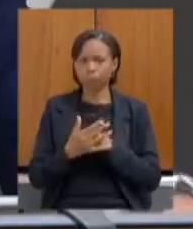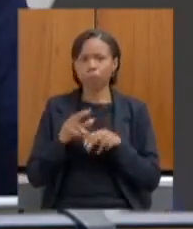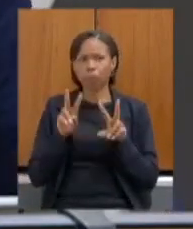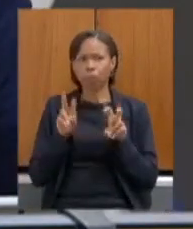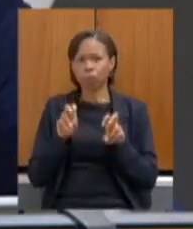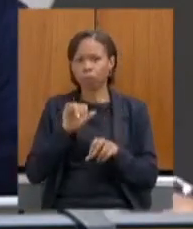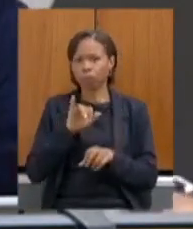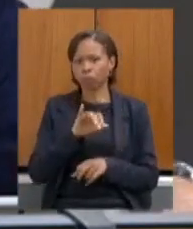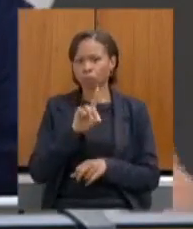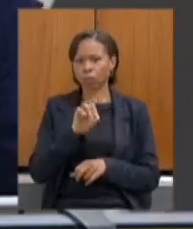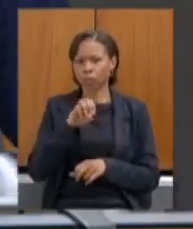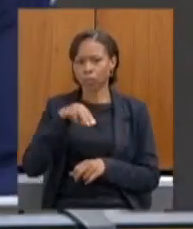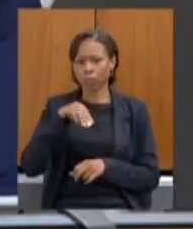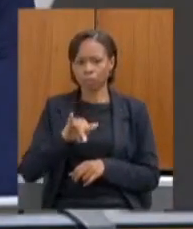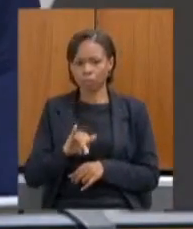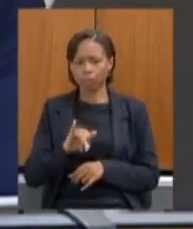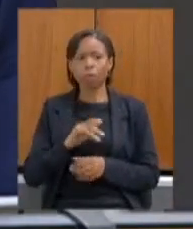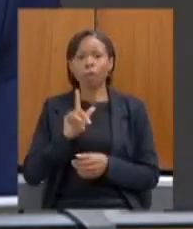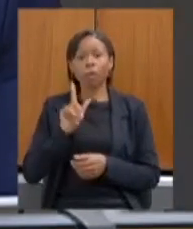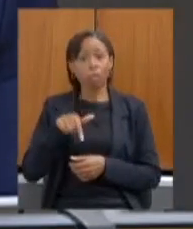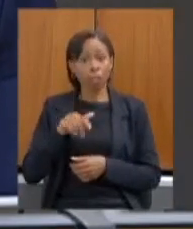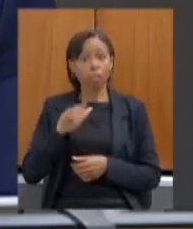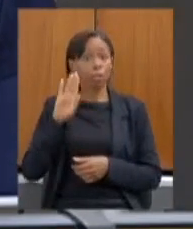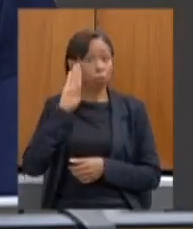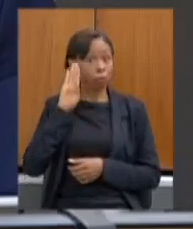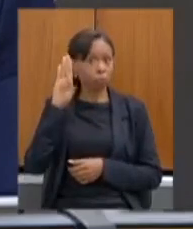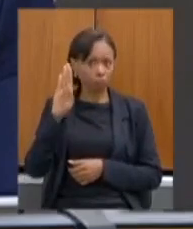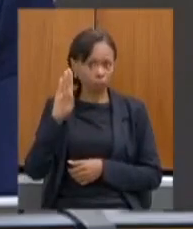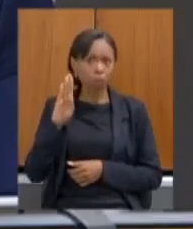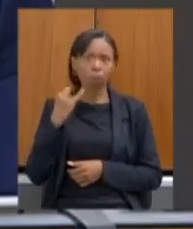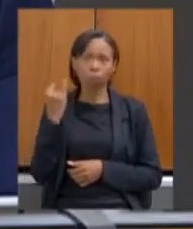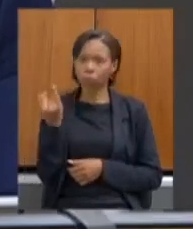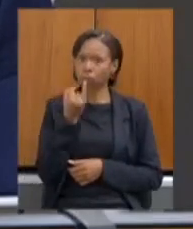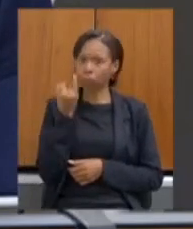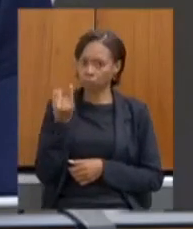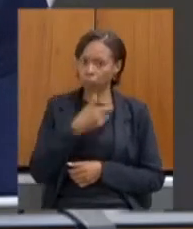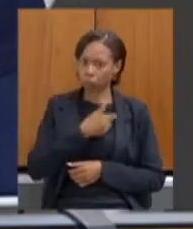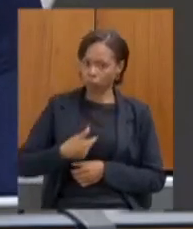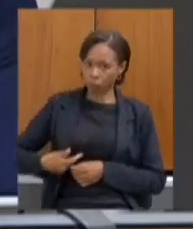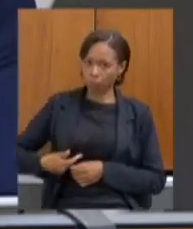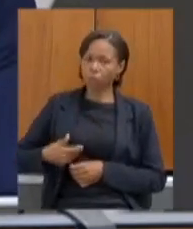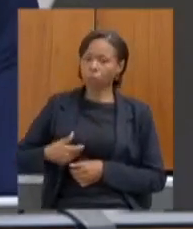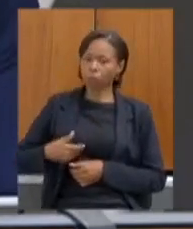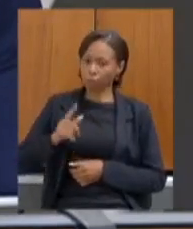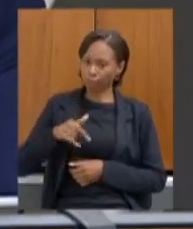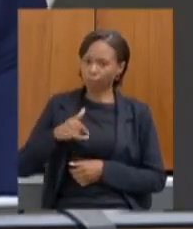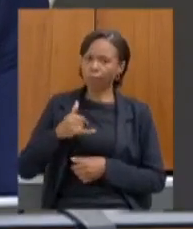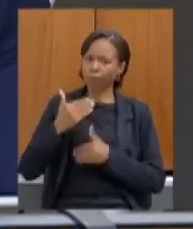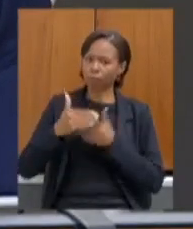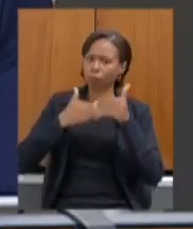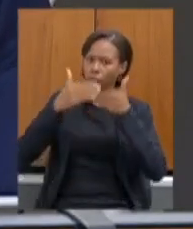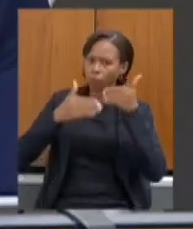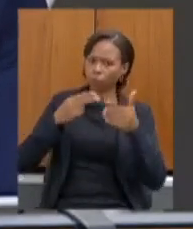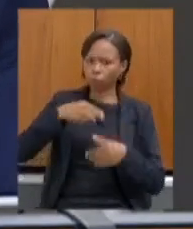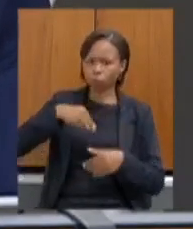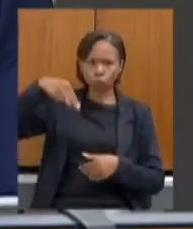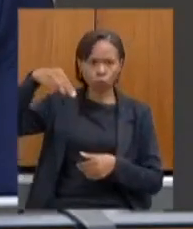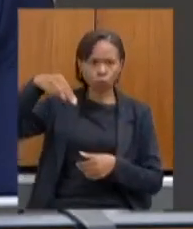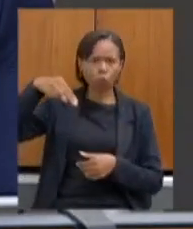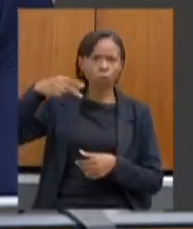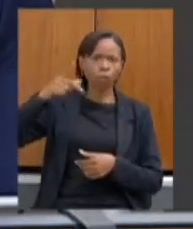questão do IDN, o IDN tem sim um papel central no governo do Estado, é sim uma das ferramentas de desenvolvimento para o Norte, Nordeste, para toda a região